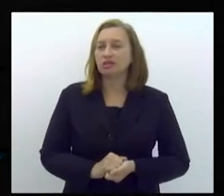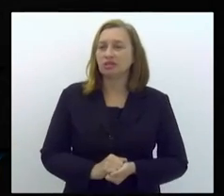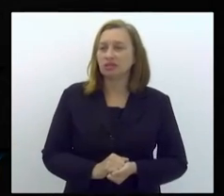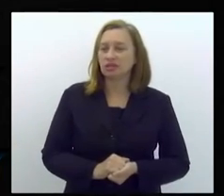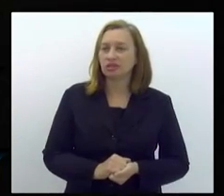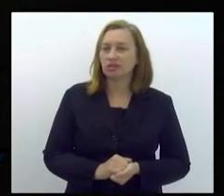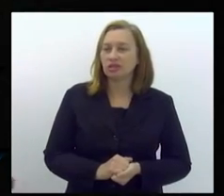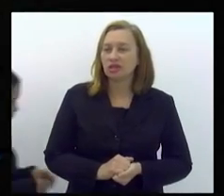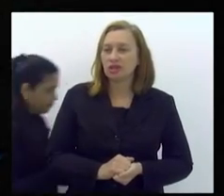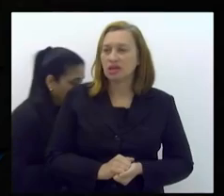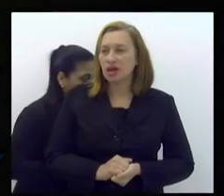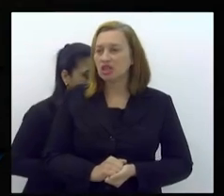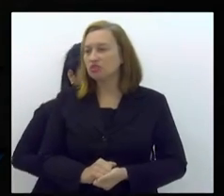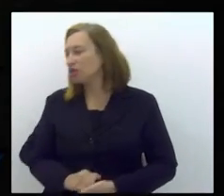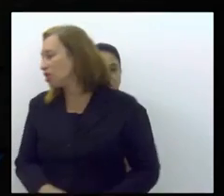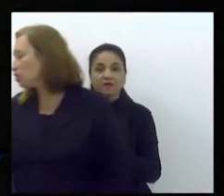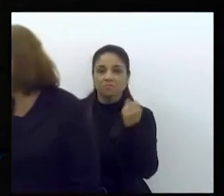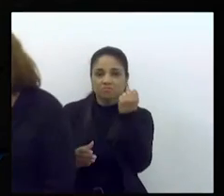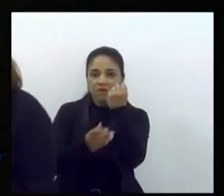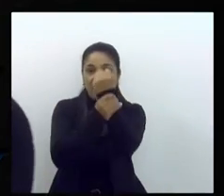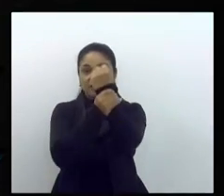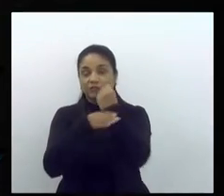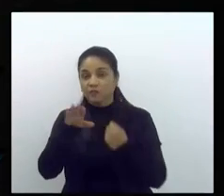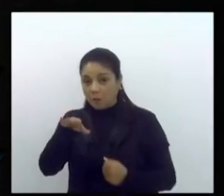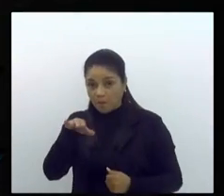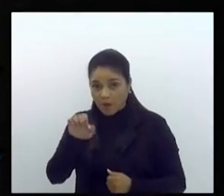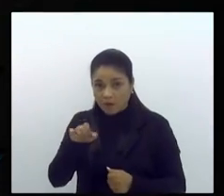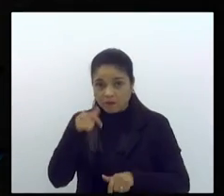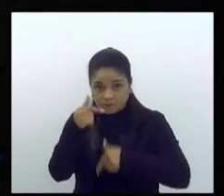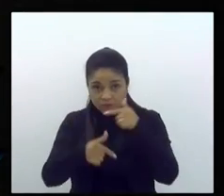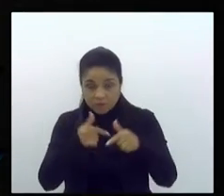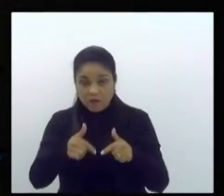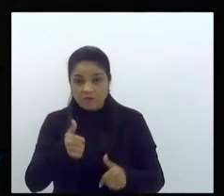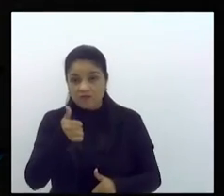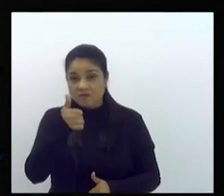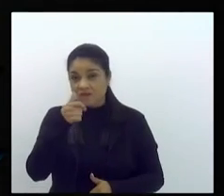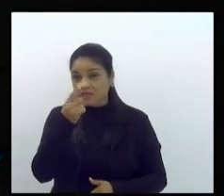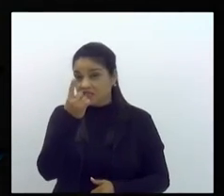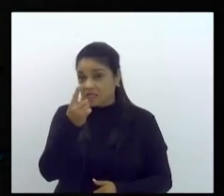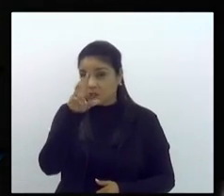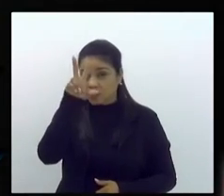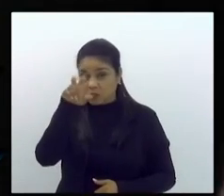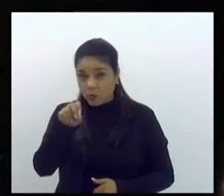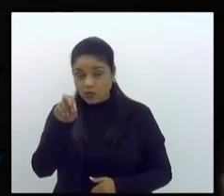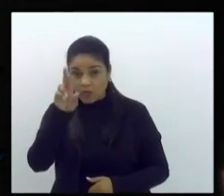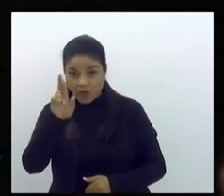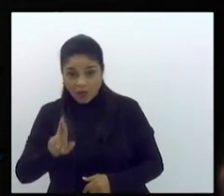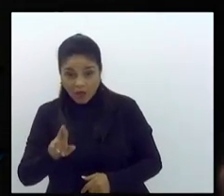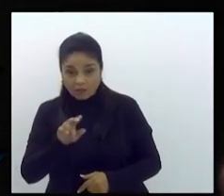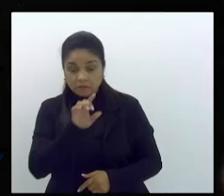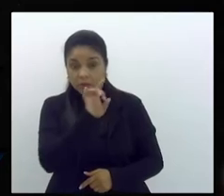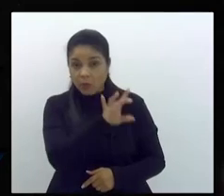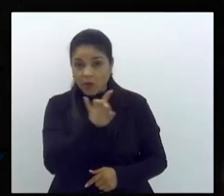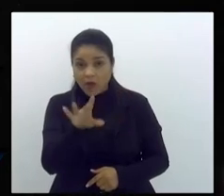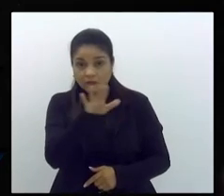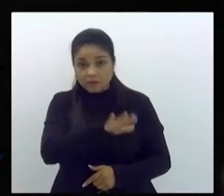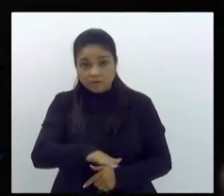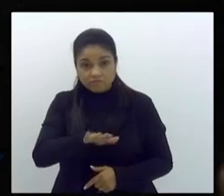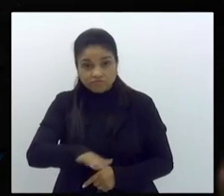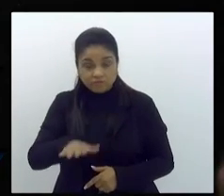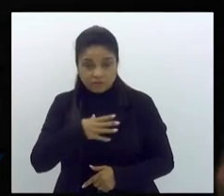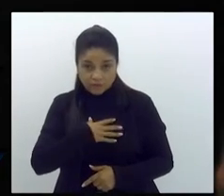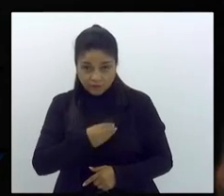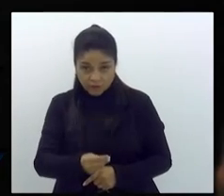as mães mulheres trabalhadoras possam ter 150 reais por criança então não é